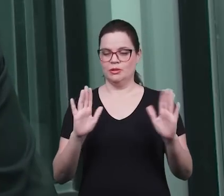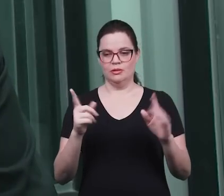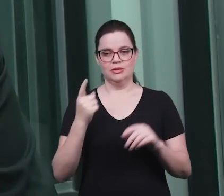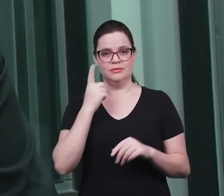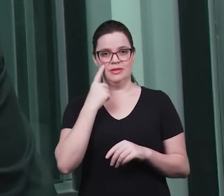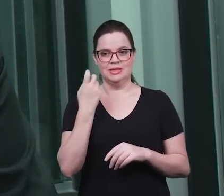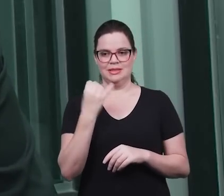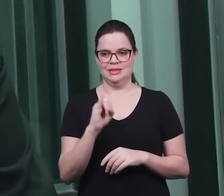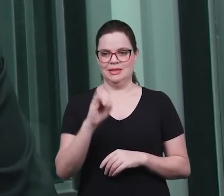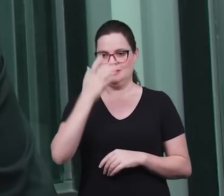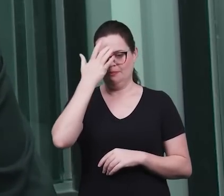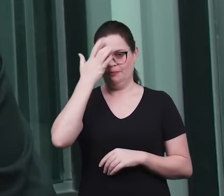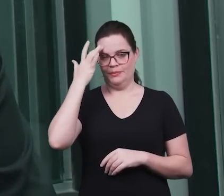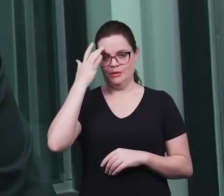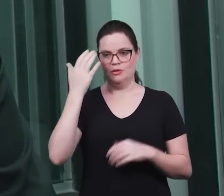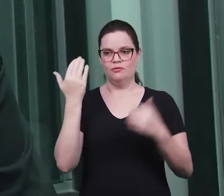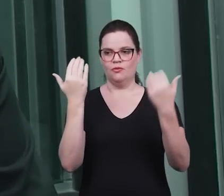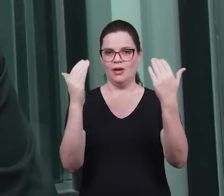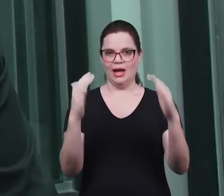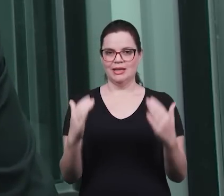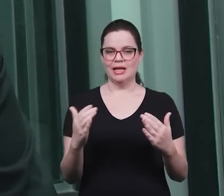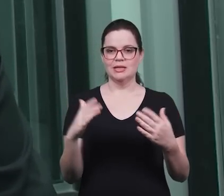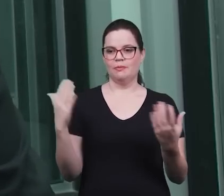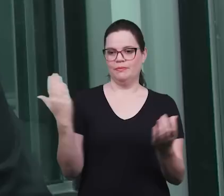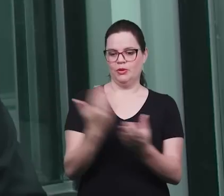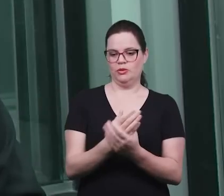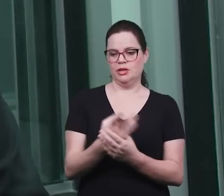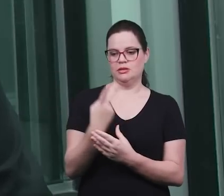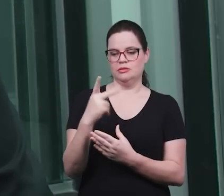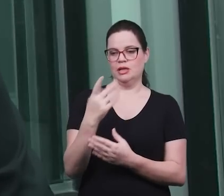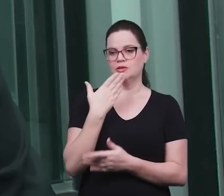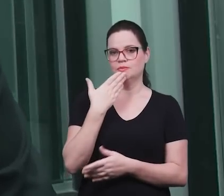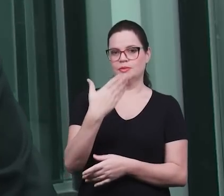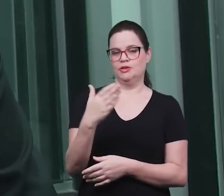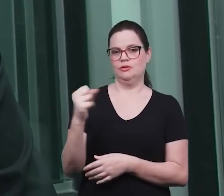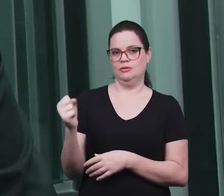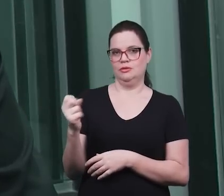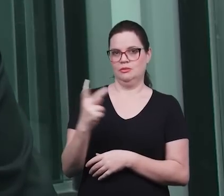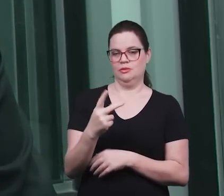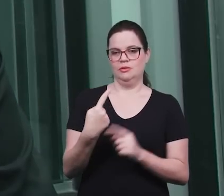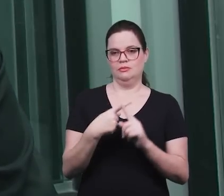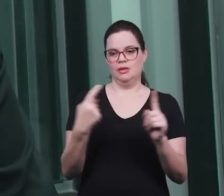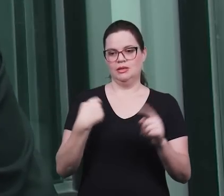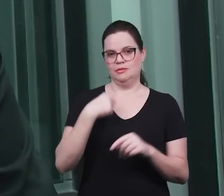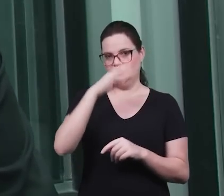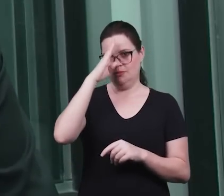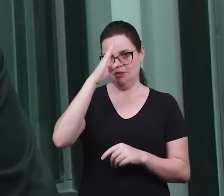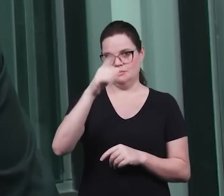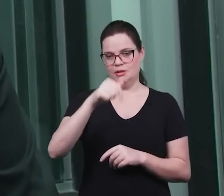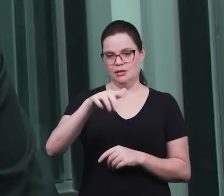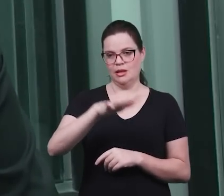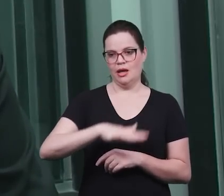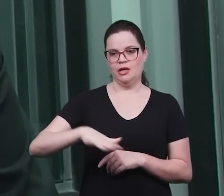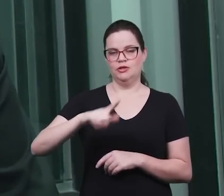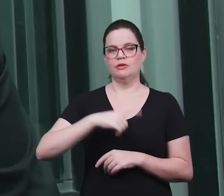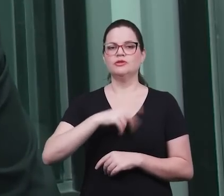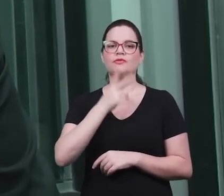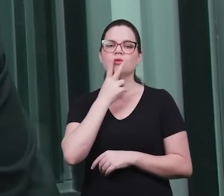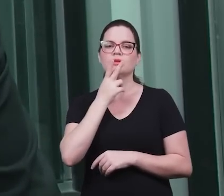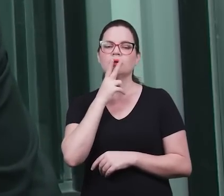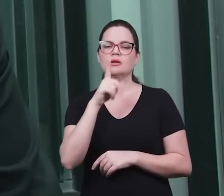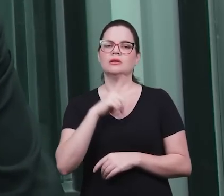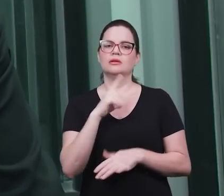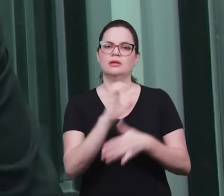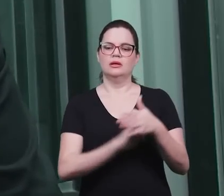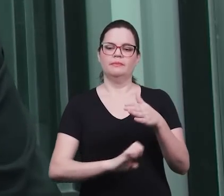detidamente o processo previdenciário dela, e principalmente aqui na nossa região, onde a gente tem grandes empresas